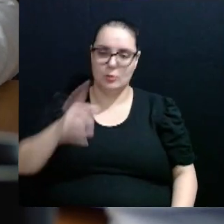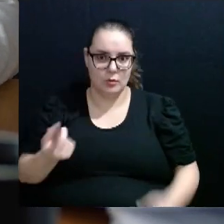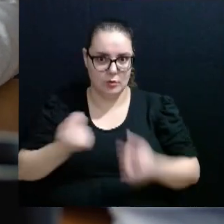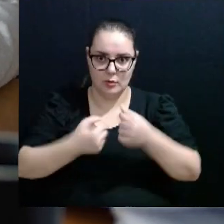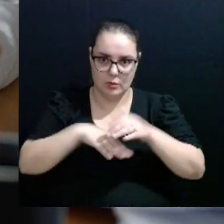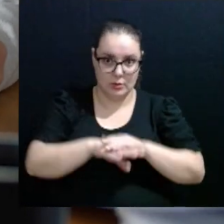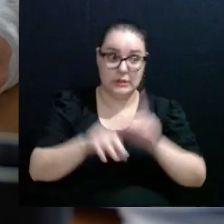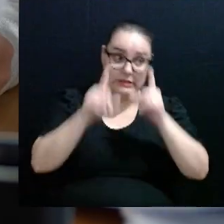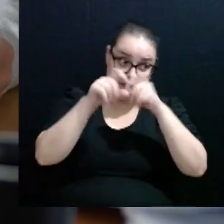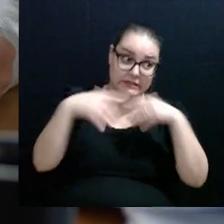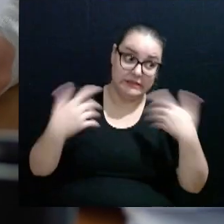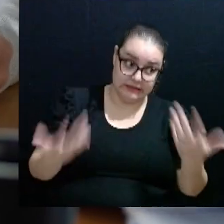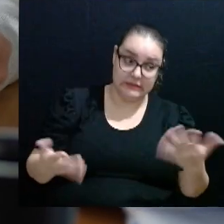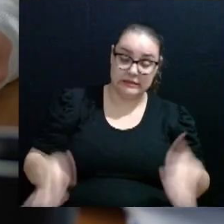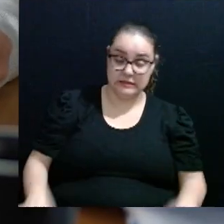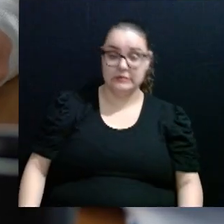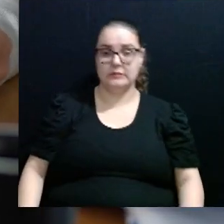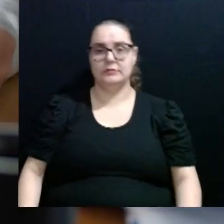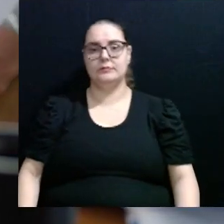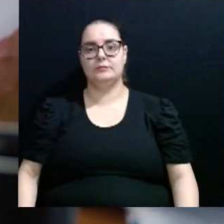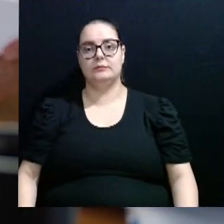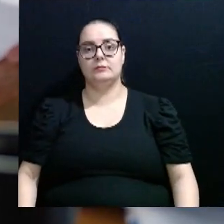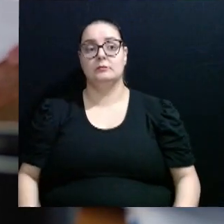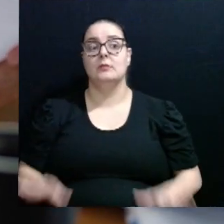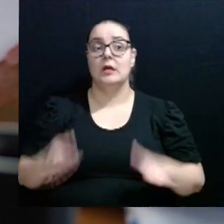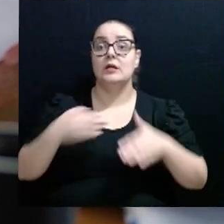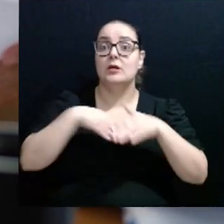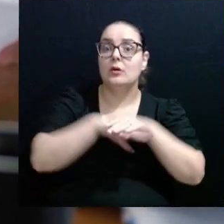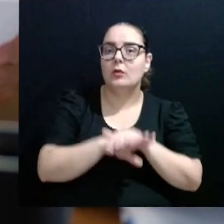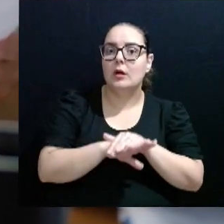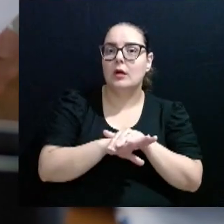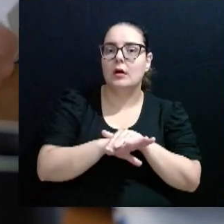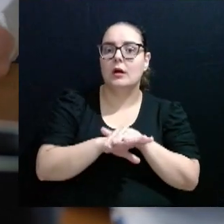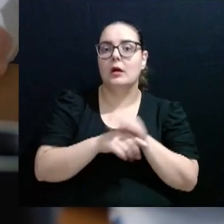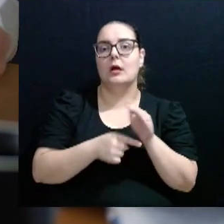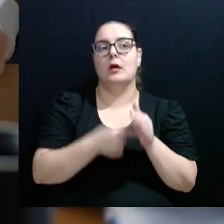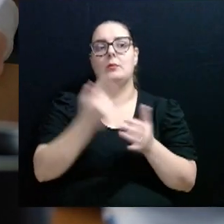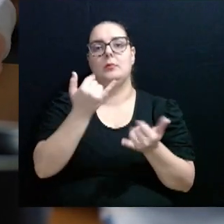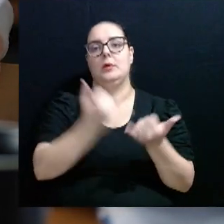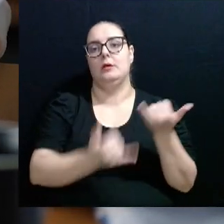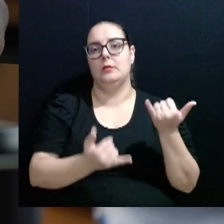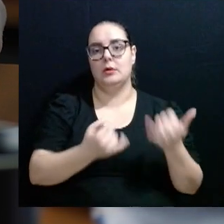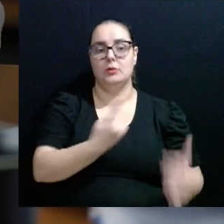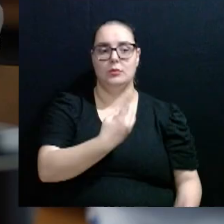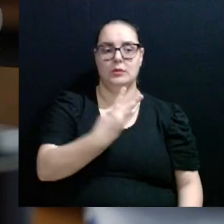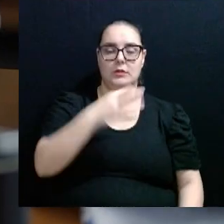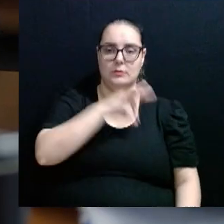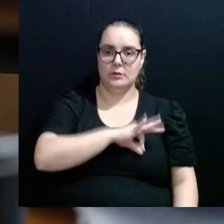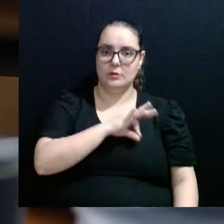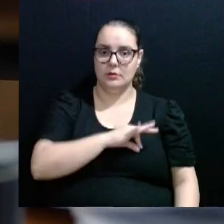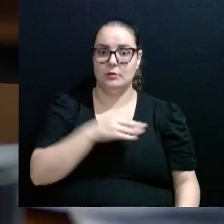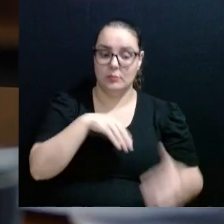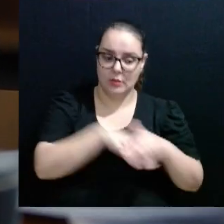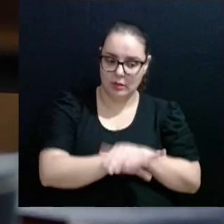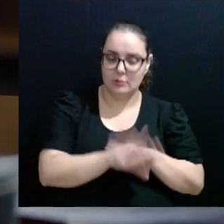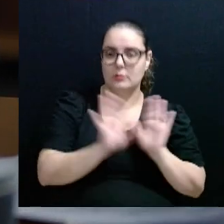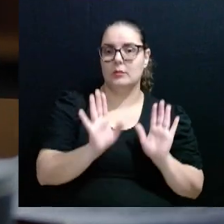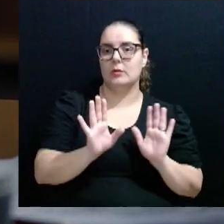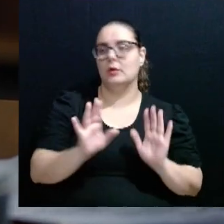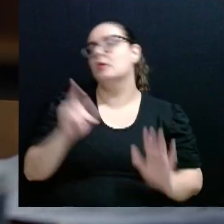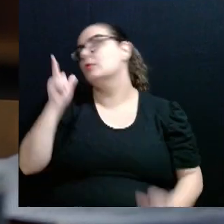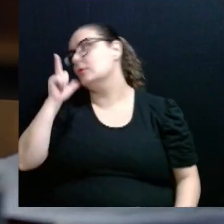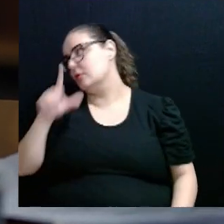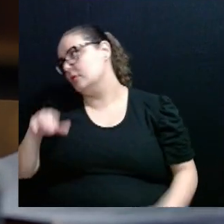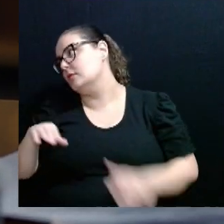fazer reserva, né? Mas que guarde a primeira parcela do 13º, porque você guarda a primeira... O pessoal que conseguiu guardar